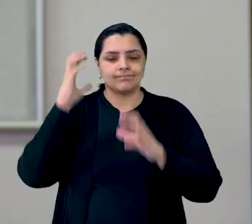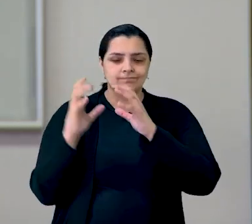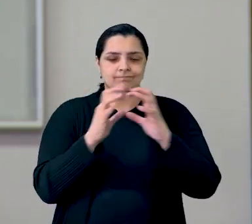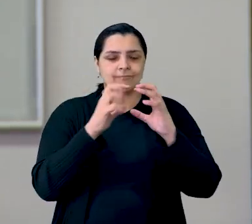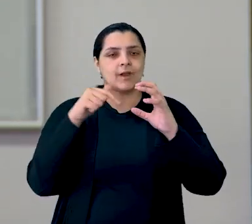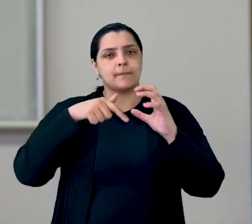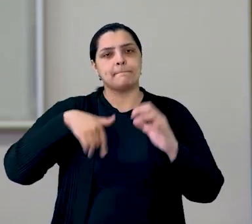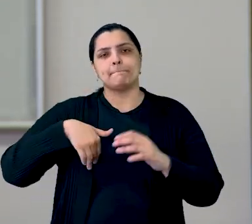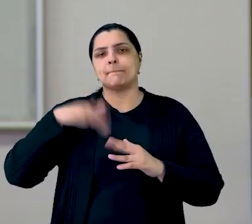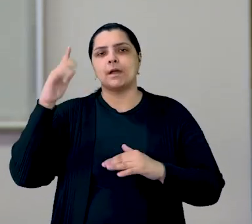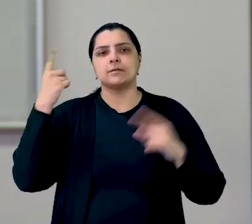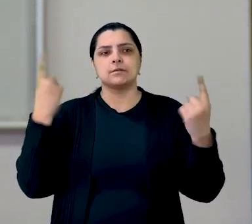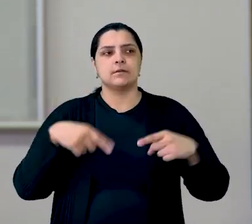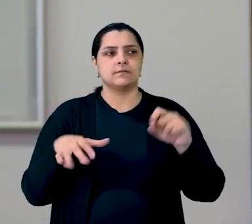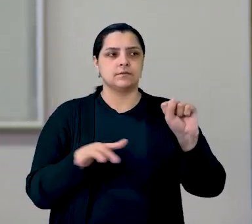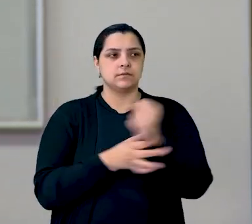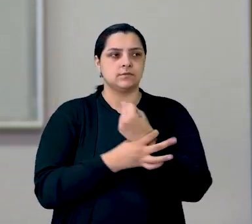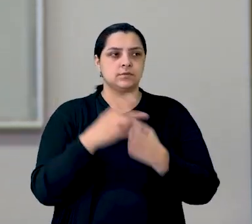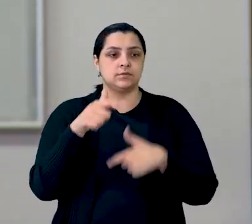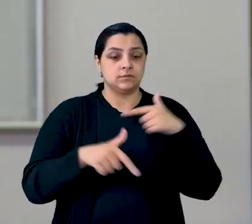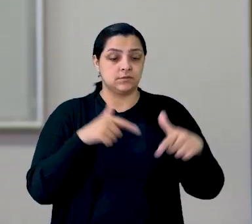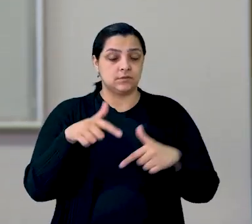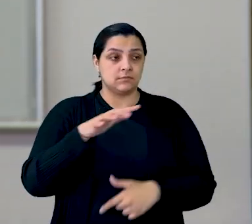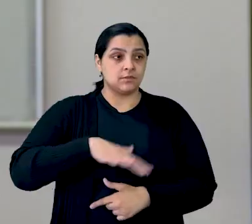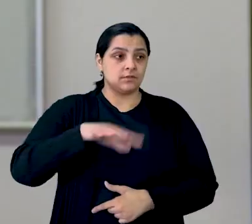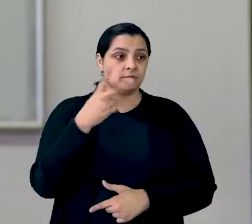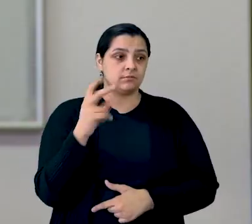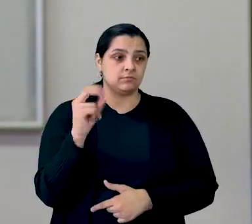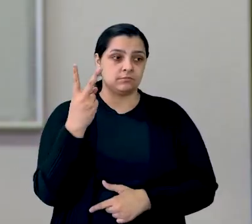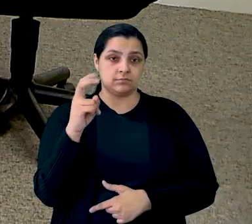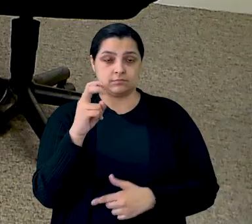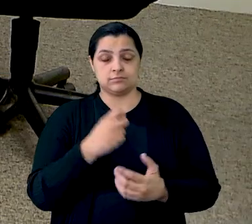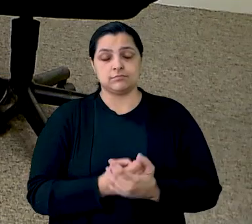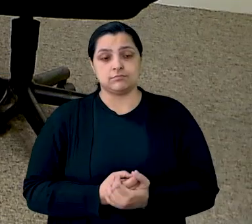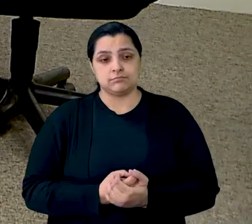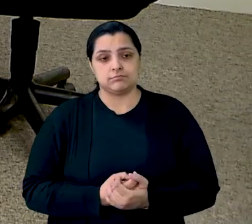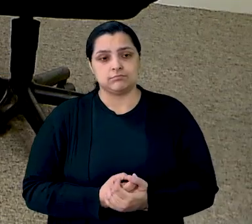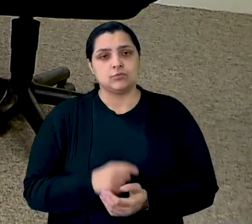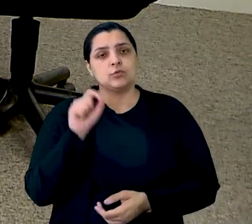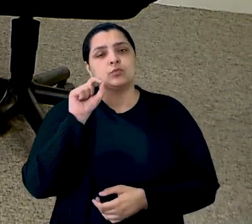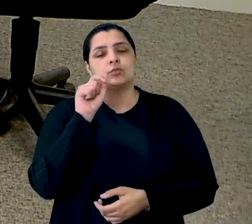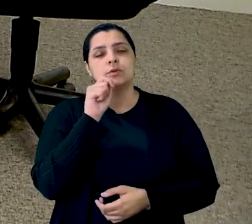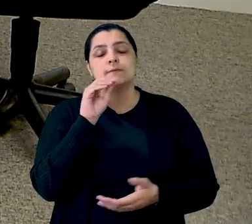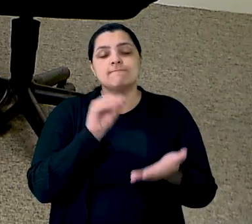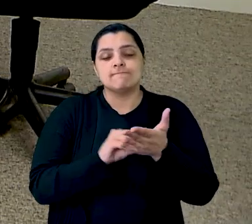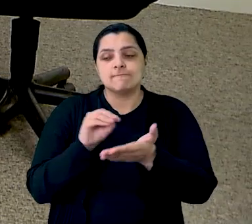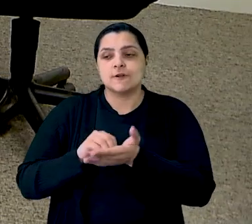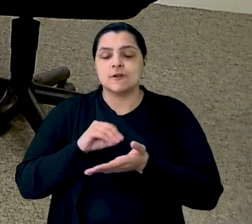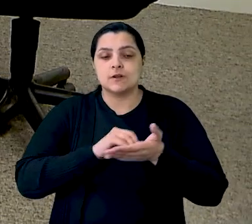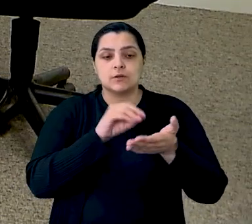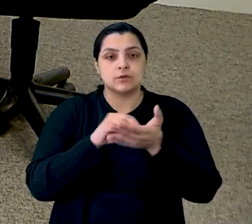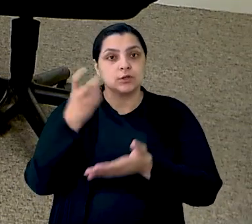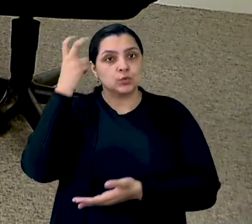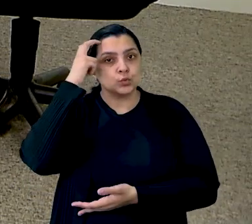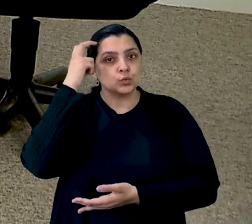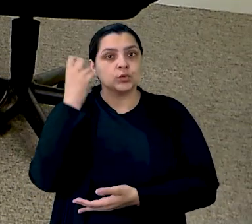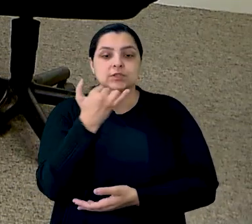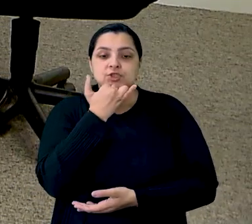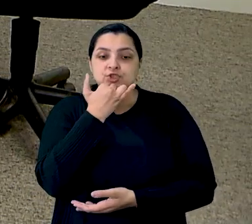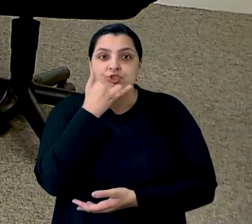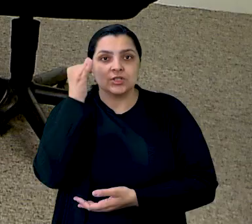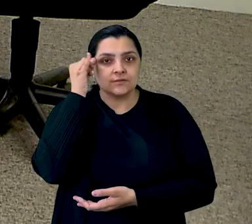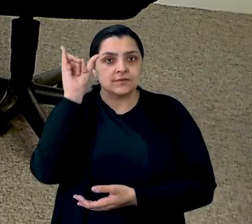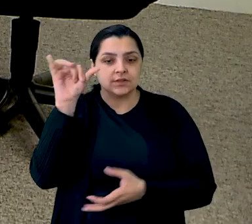talvez seja o maior desafio em segurança do trabalho no ano de 2025. Ministro, o que ainda falta para que a cultura da prevenção seja